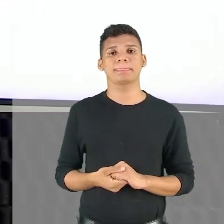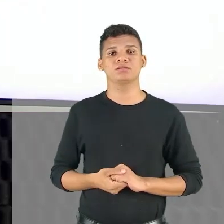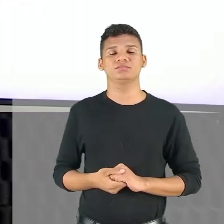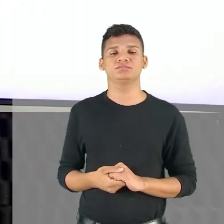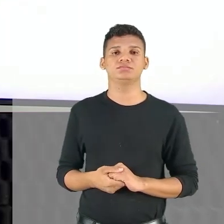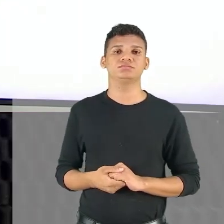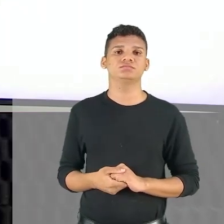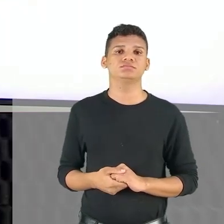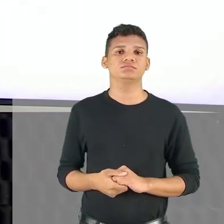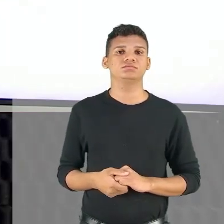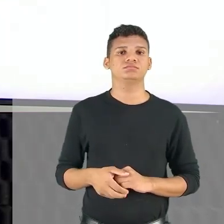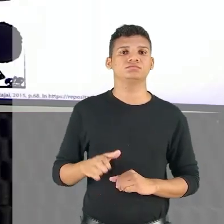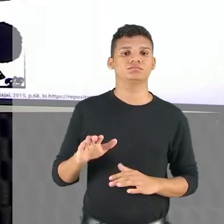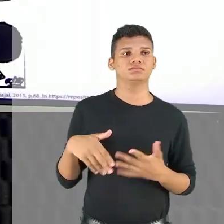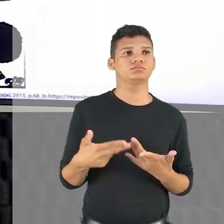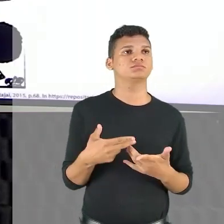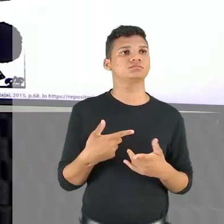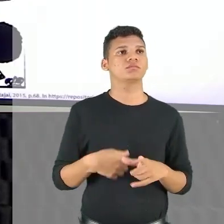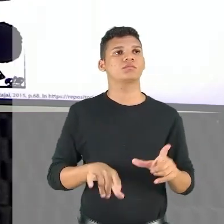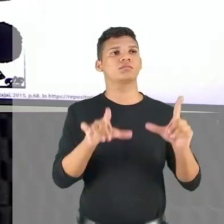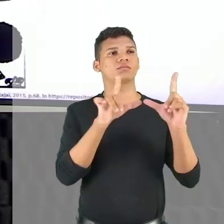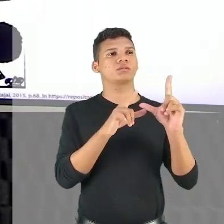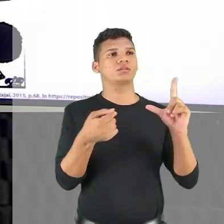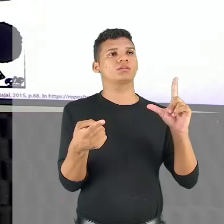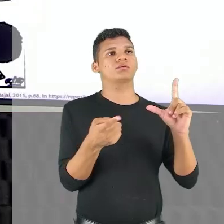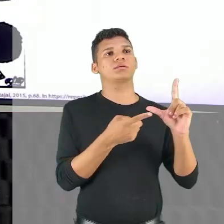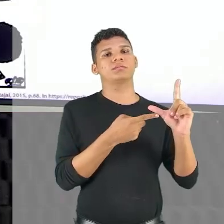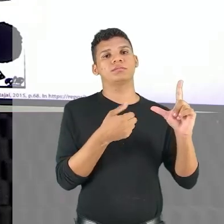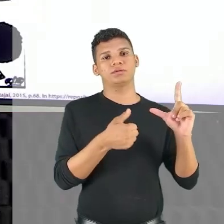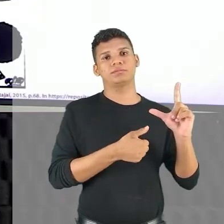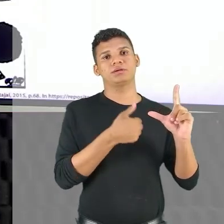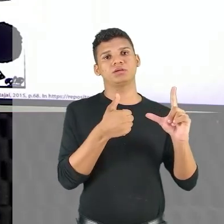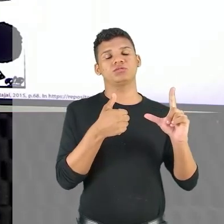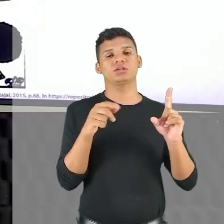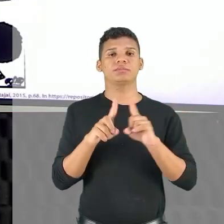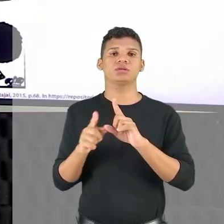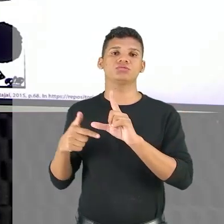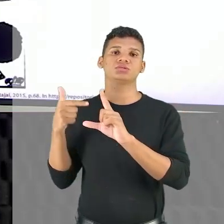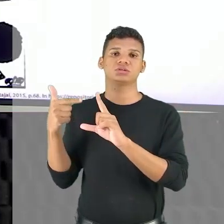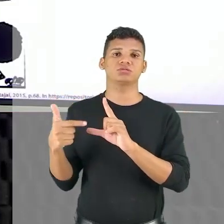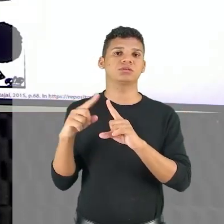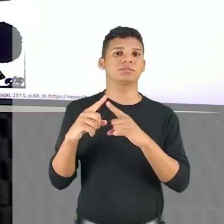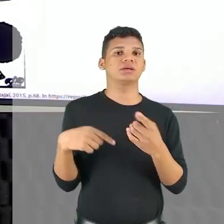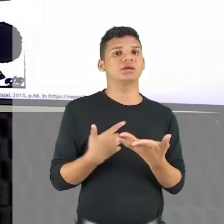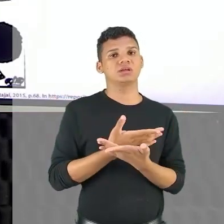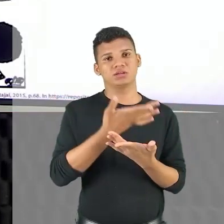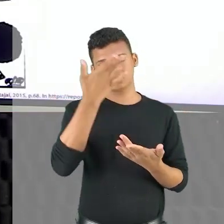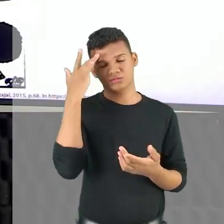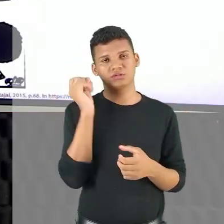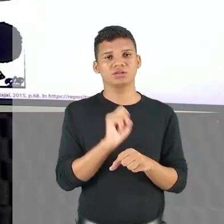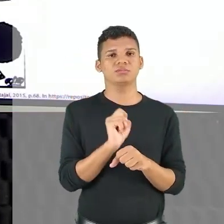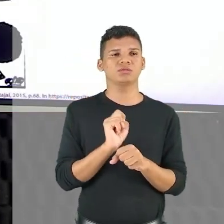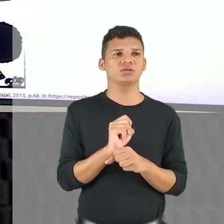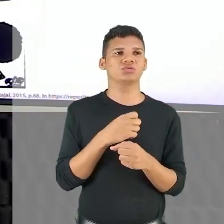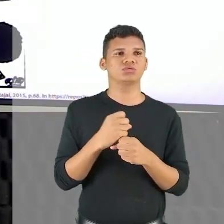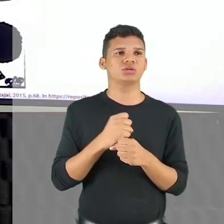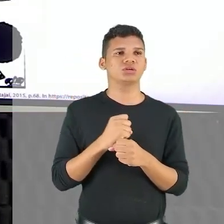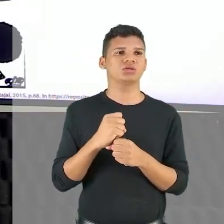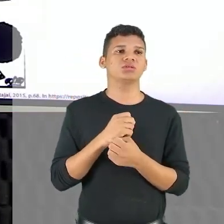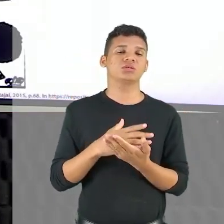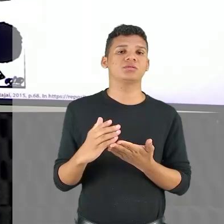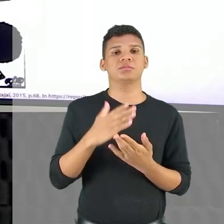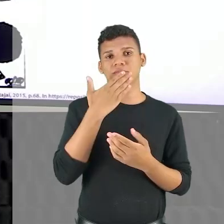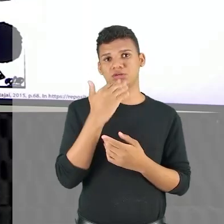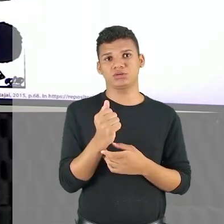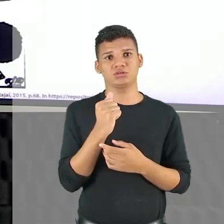Nesse segundo quadro e nesse quarto quadro, olha só. As pessoas esperam que este ano que começa seja melhor que o anterior. Aí